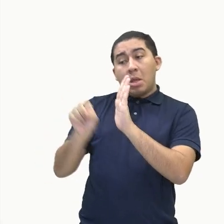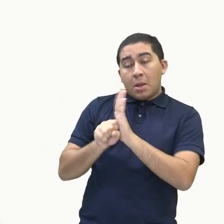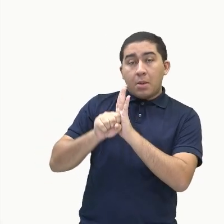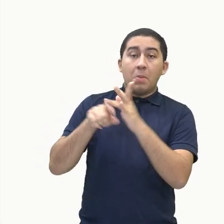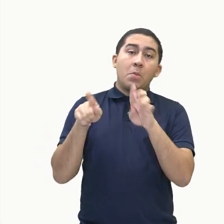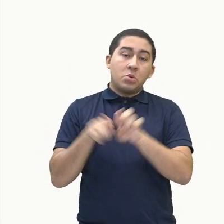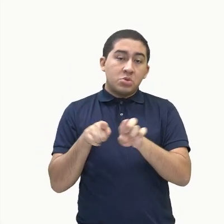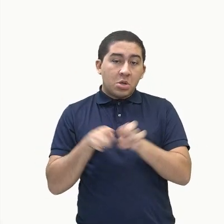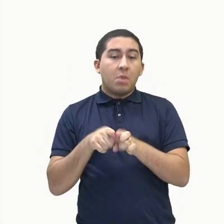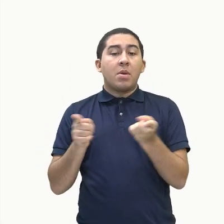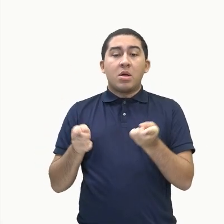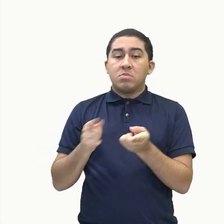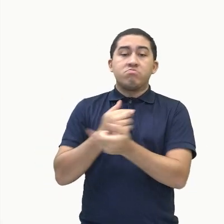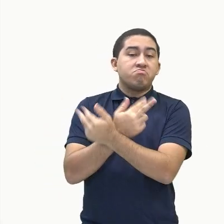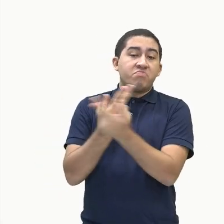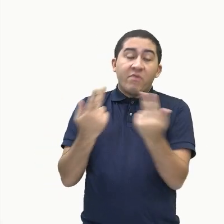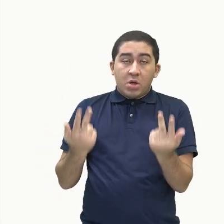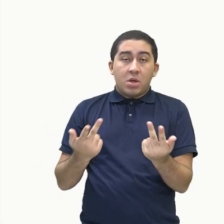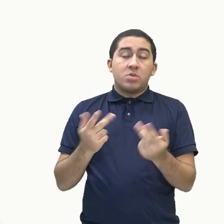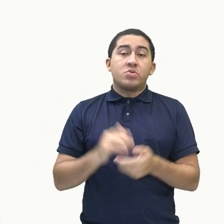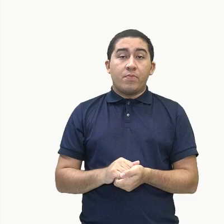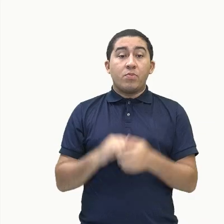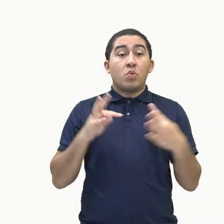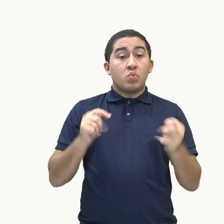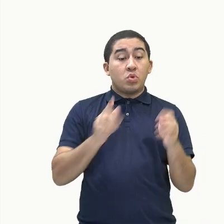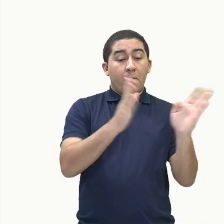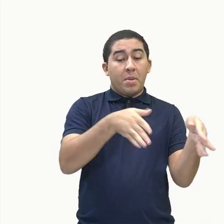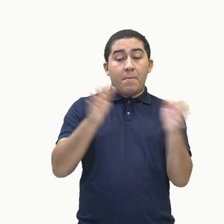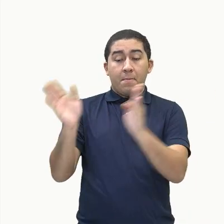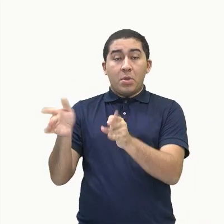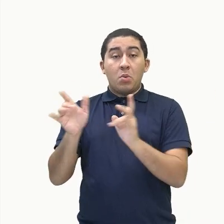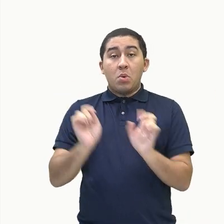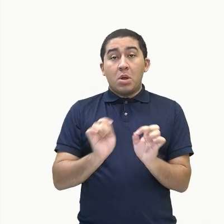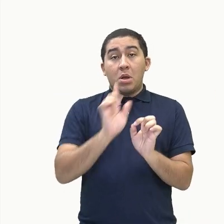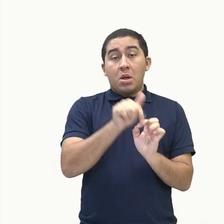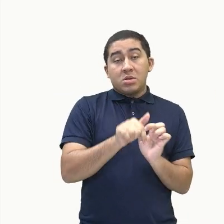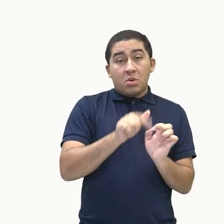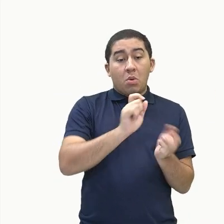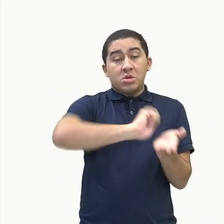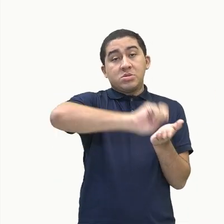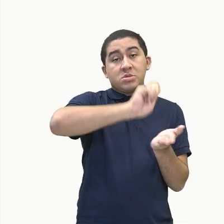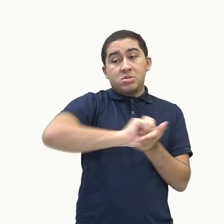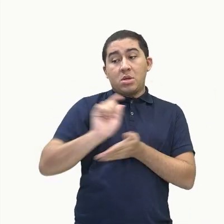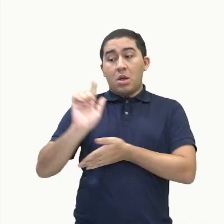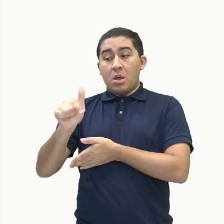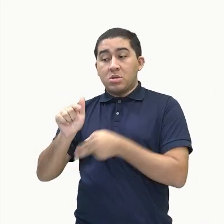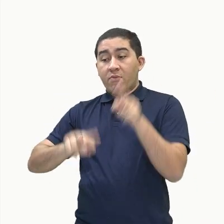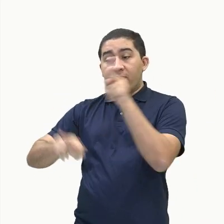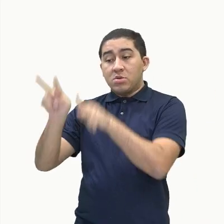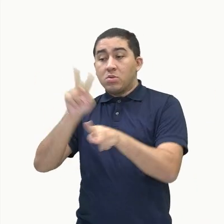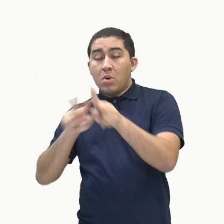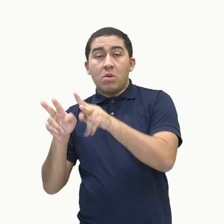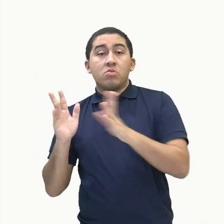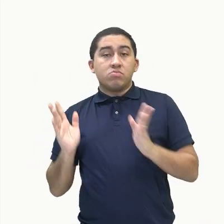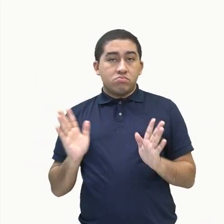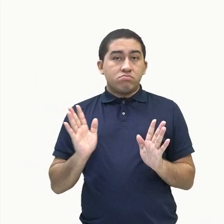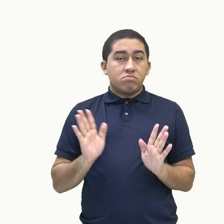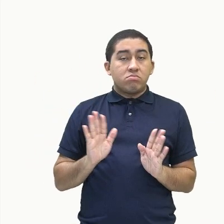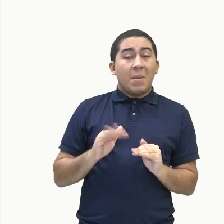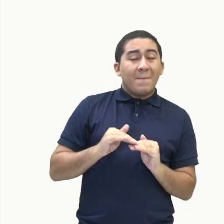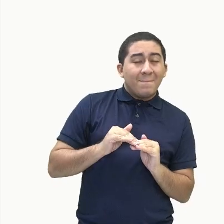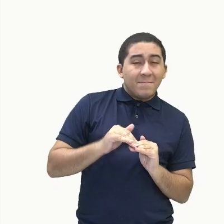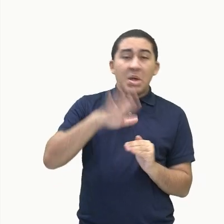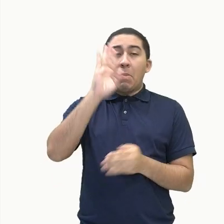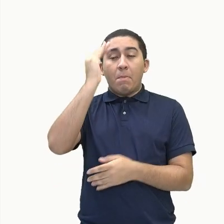emojis, gráficos. Tudo isso constitui, né, a linguagem não verbal. E na maioria